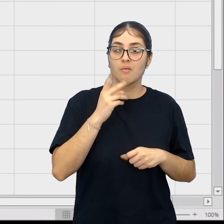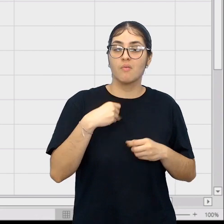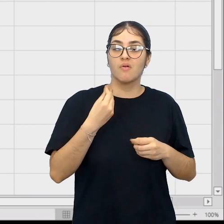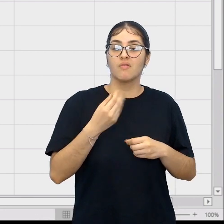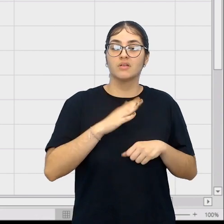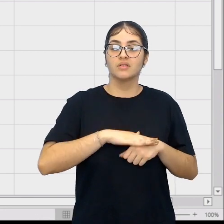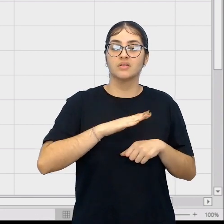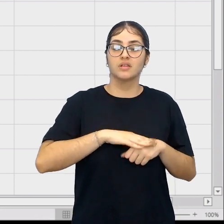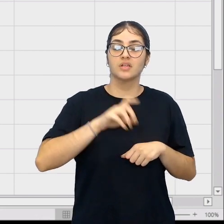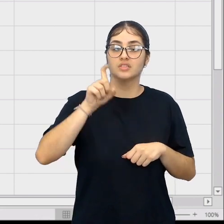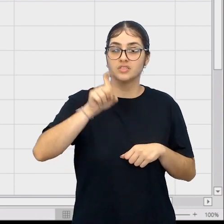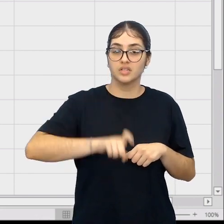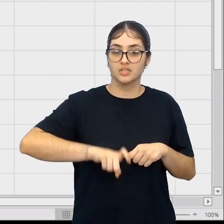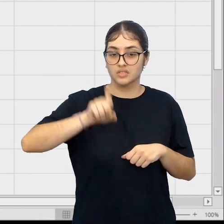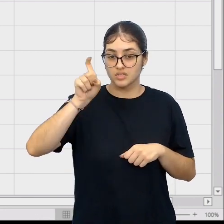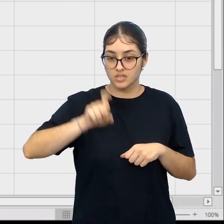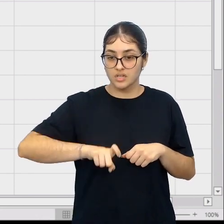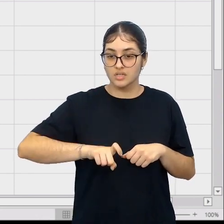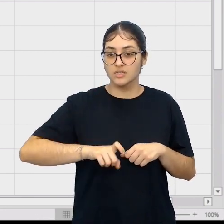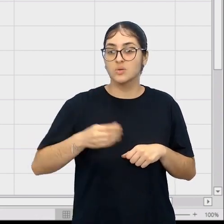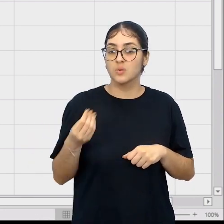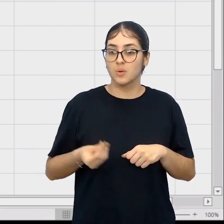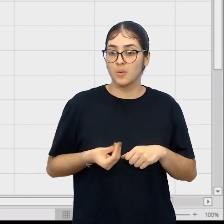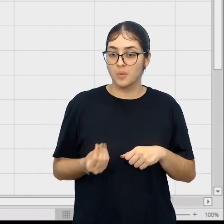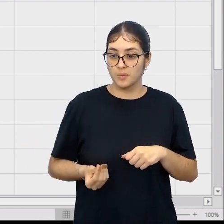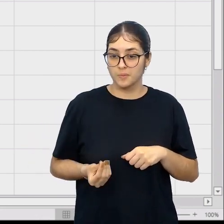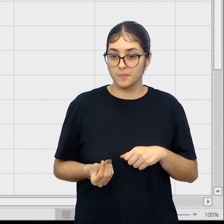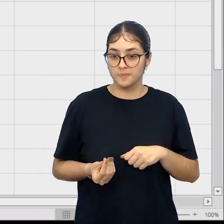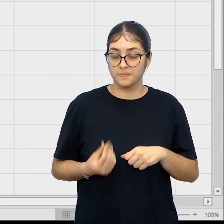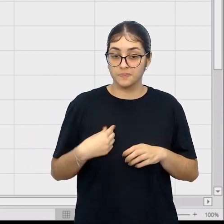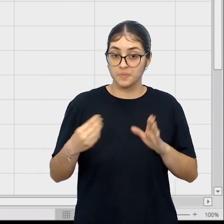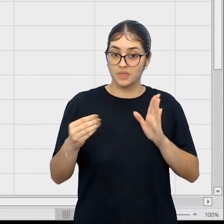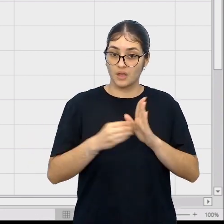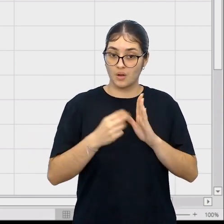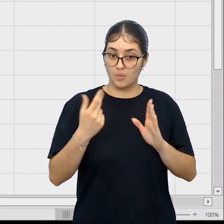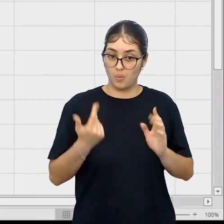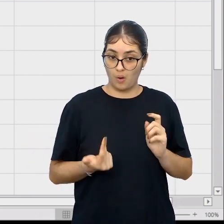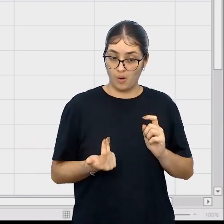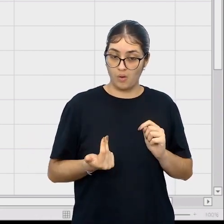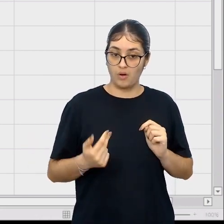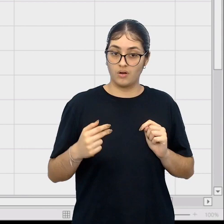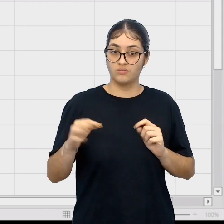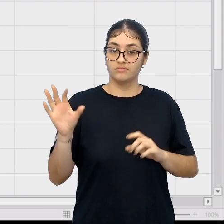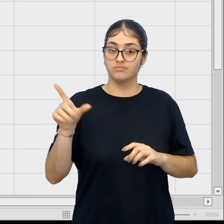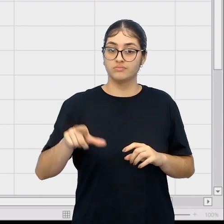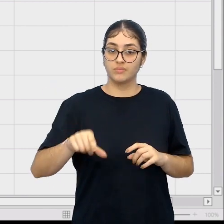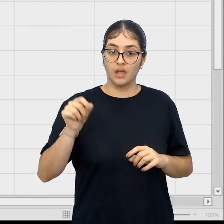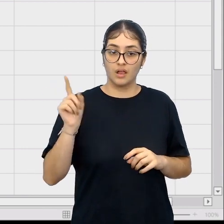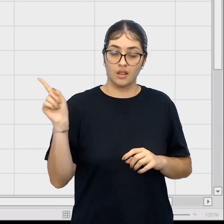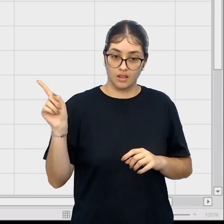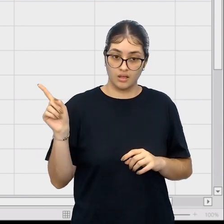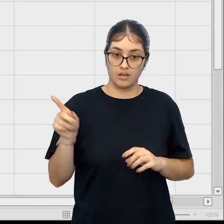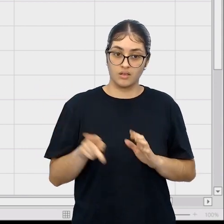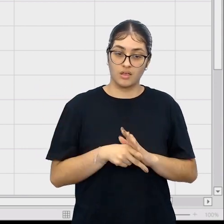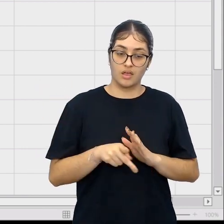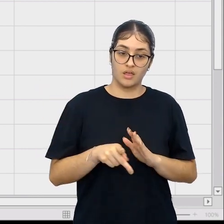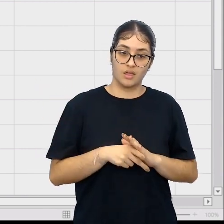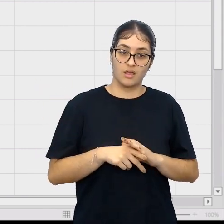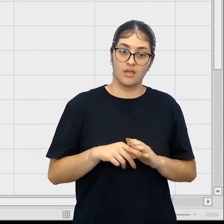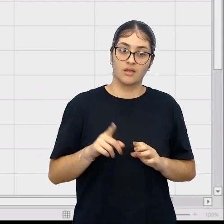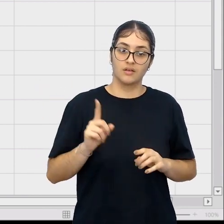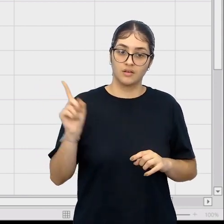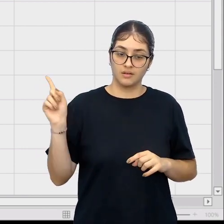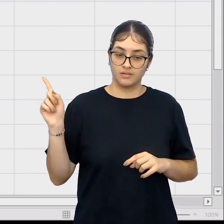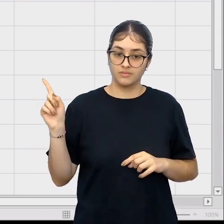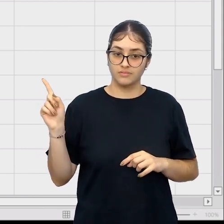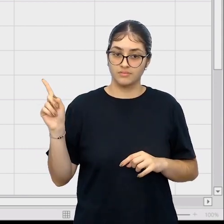do XX? X ao quadrado. Isso, vai colocar o igual, Roberta. Tá. Selecionar a célula, asterisco e a